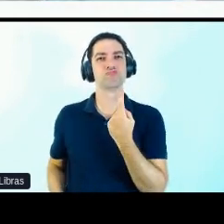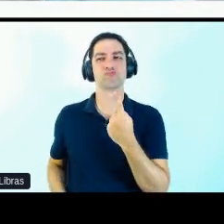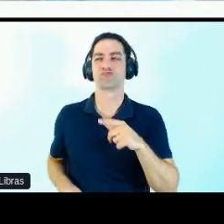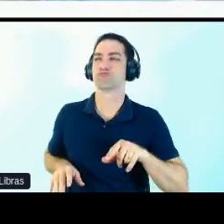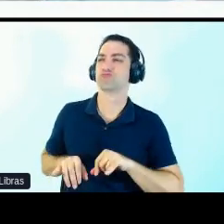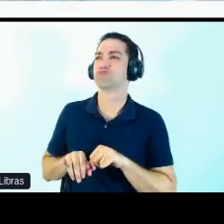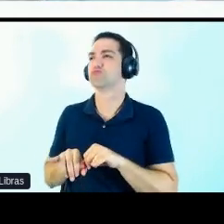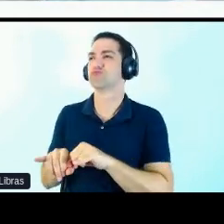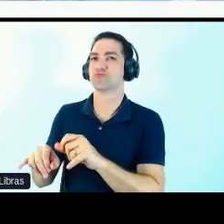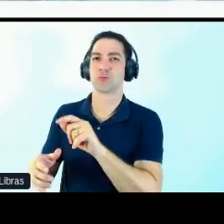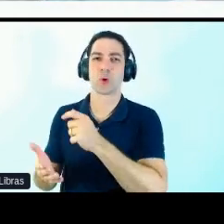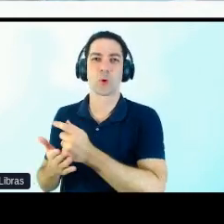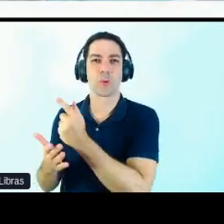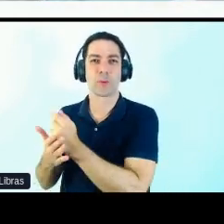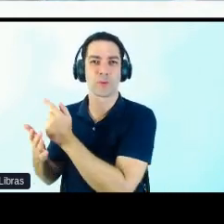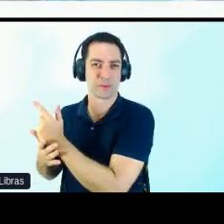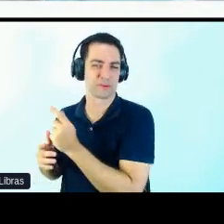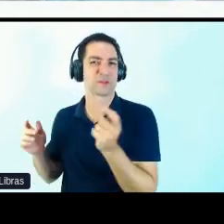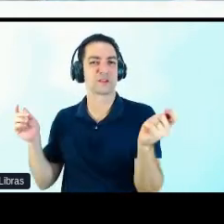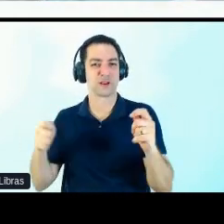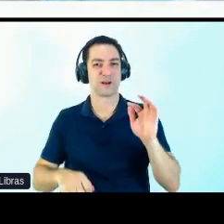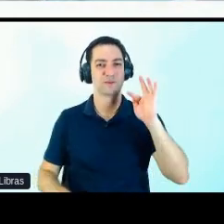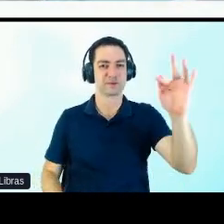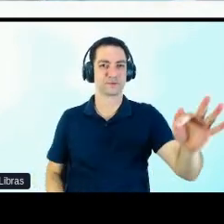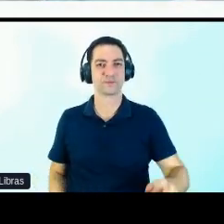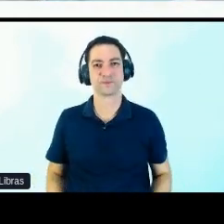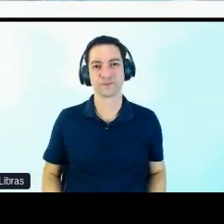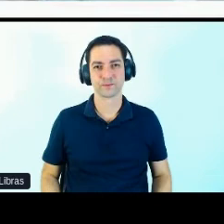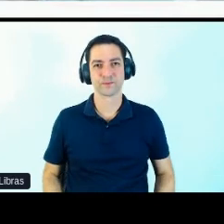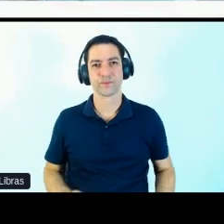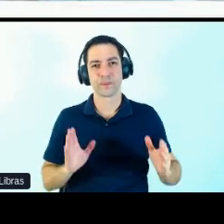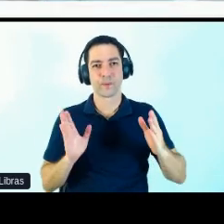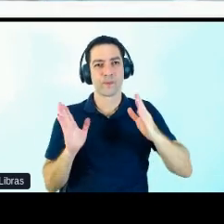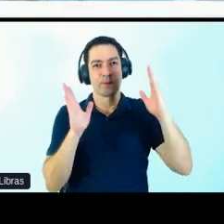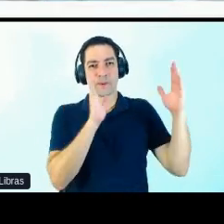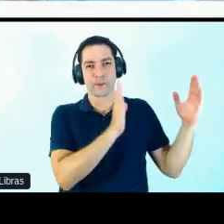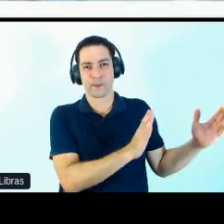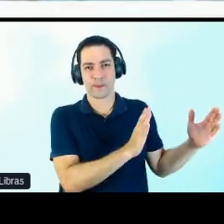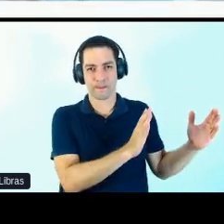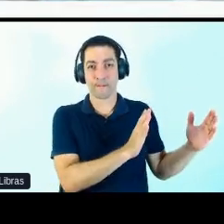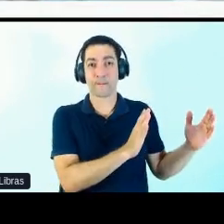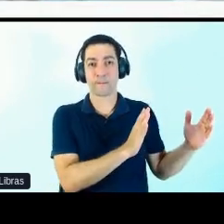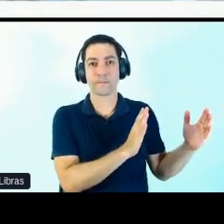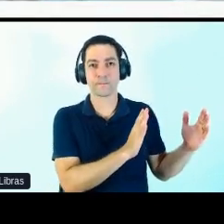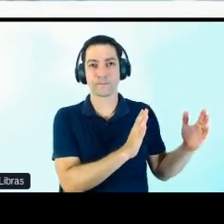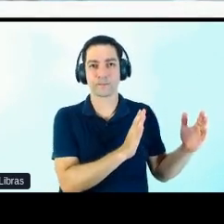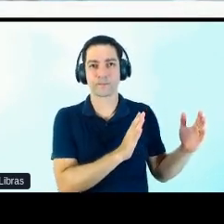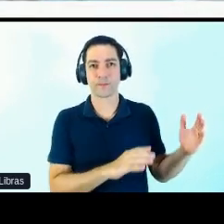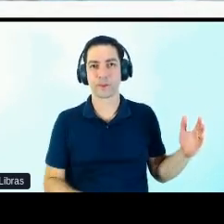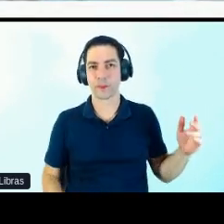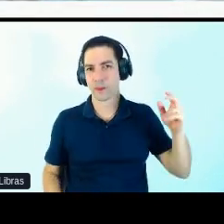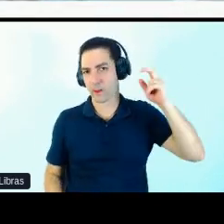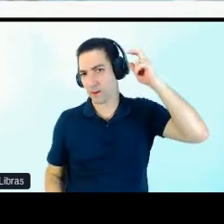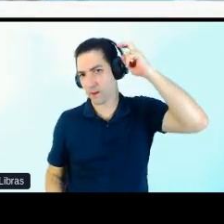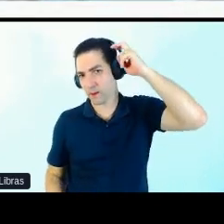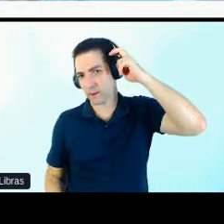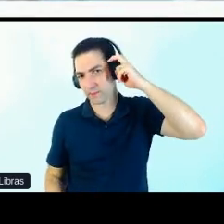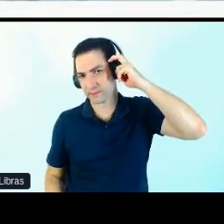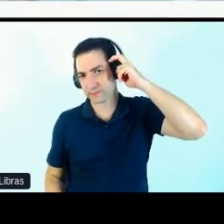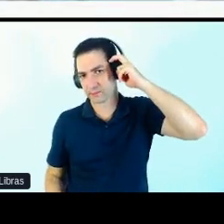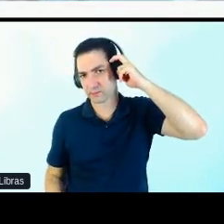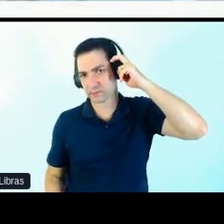sou eu ali com um aparelho chama Colibri. Ele é um